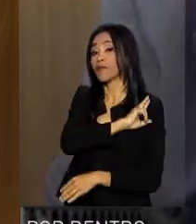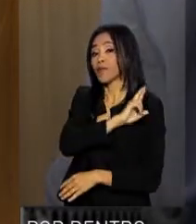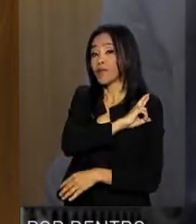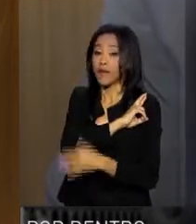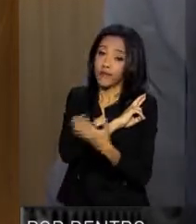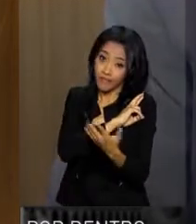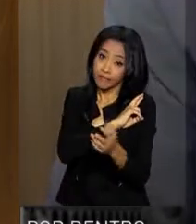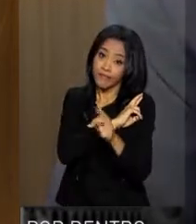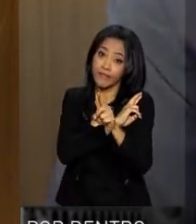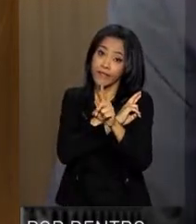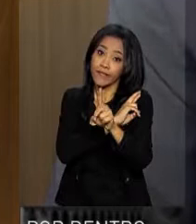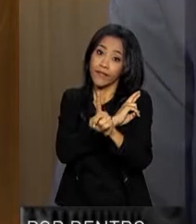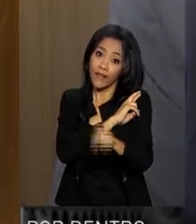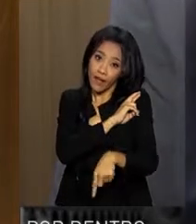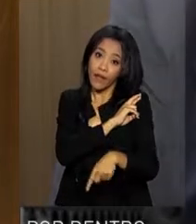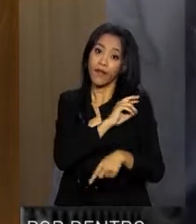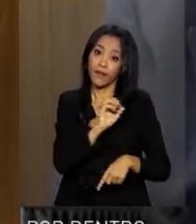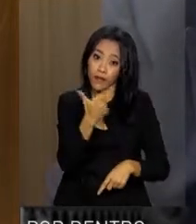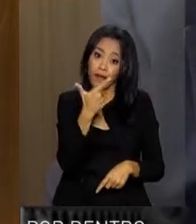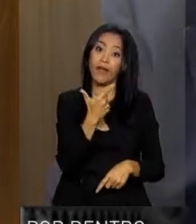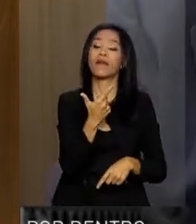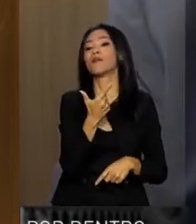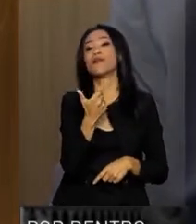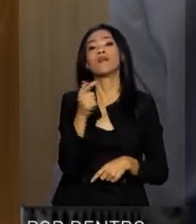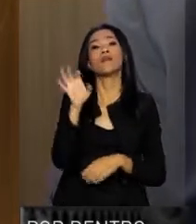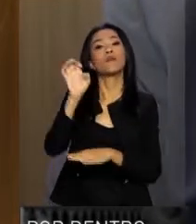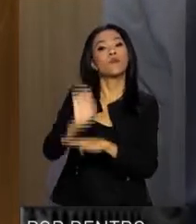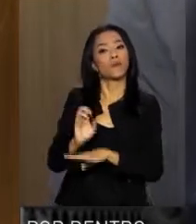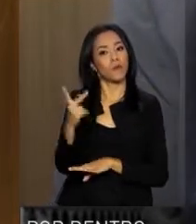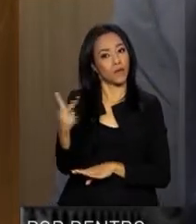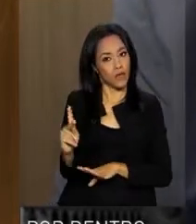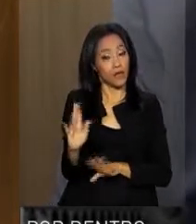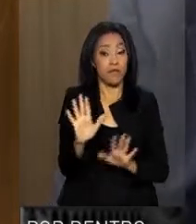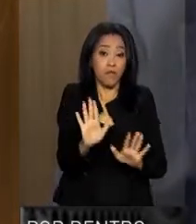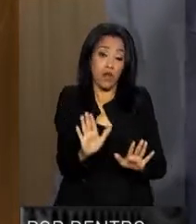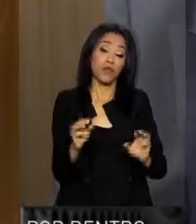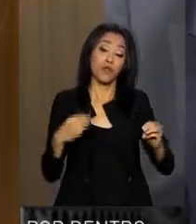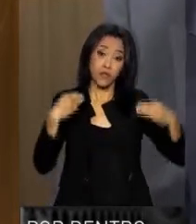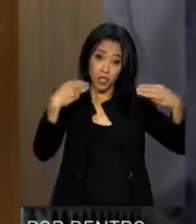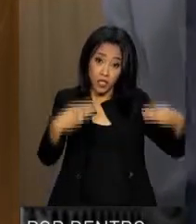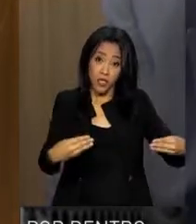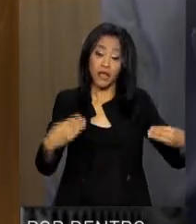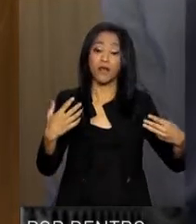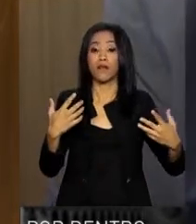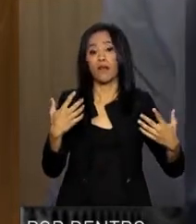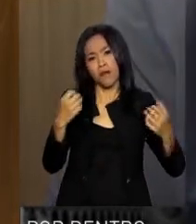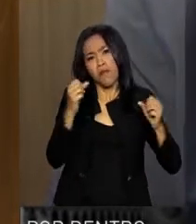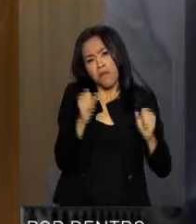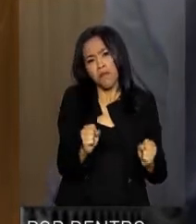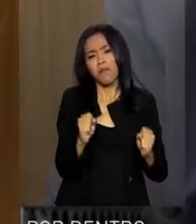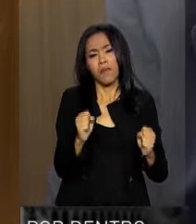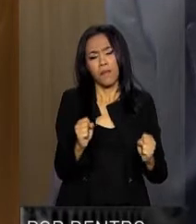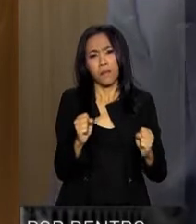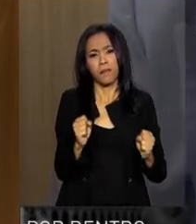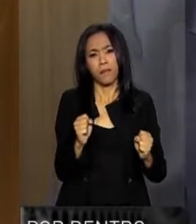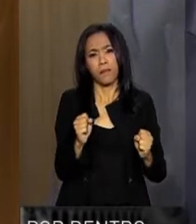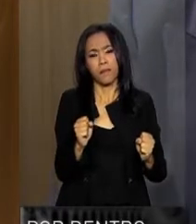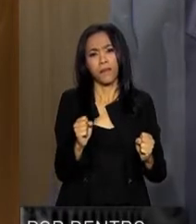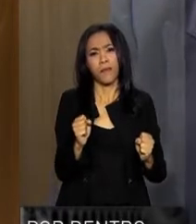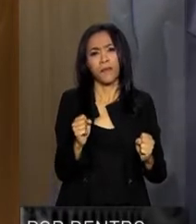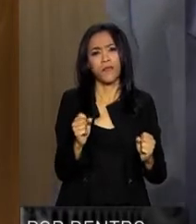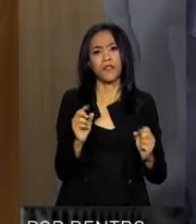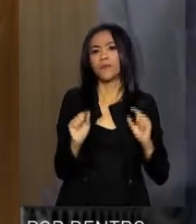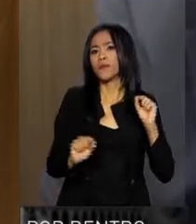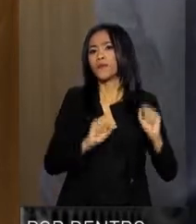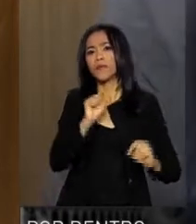unidade federativa é lógico mas o ministério do meio ambiente ele tem tido uma ação é é superativa